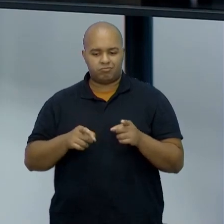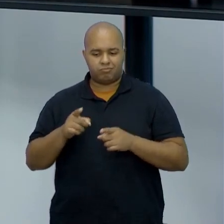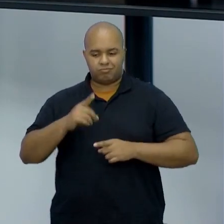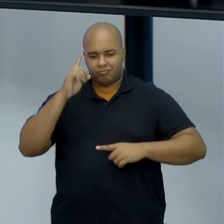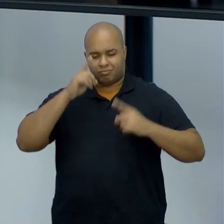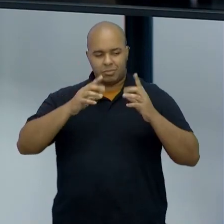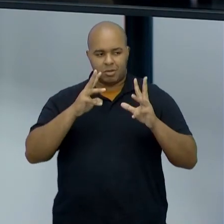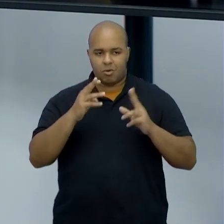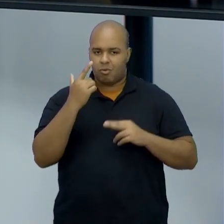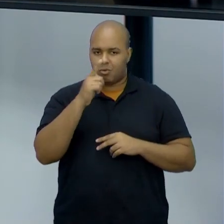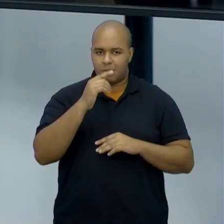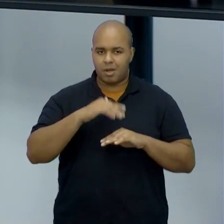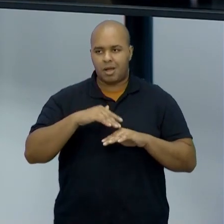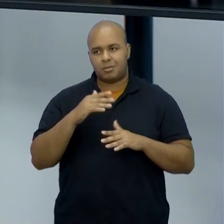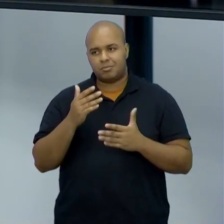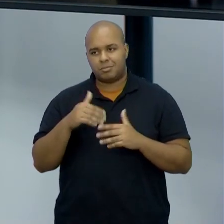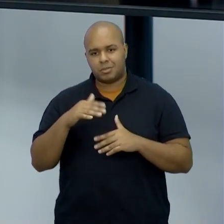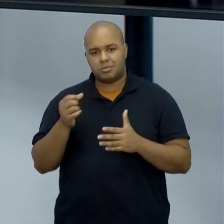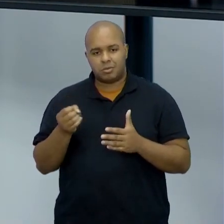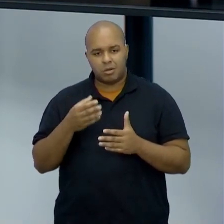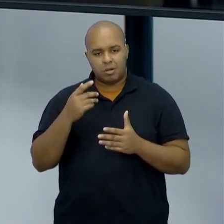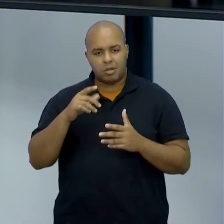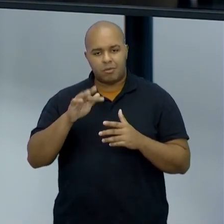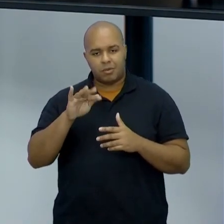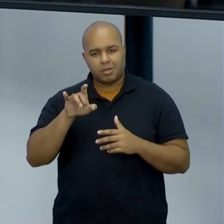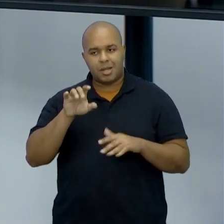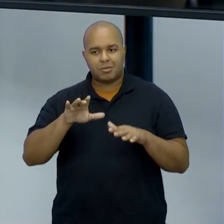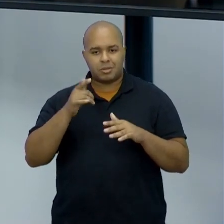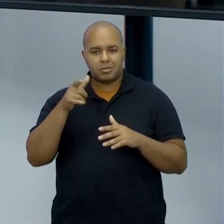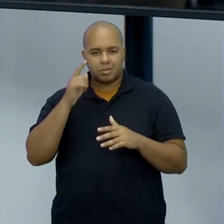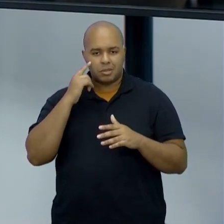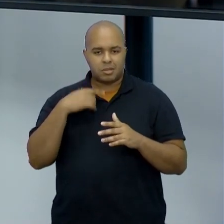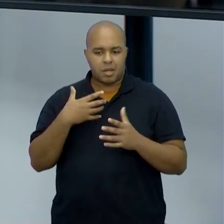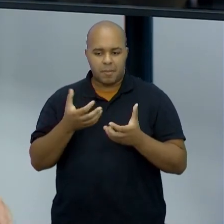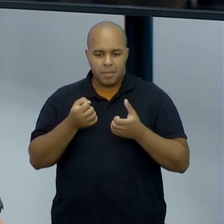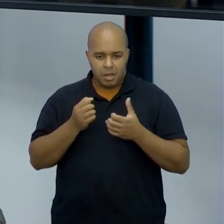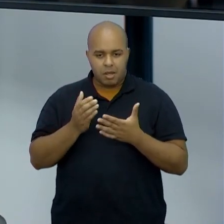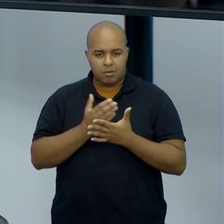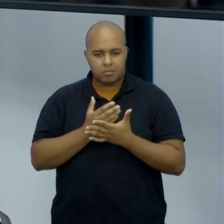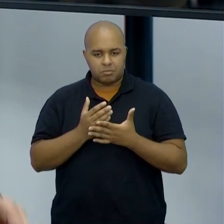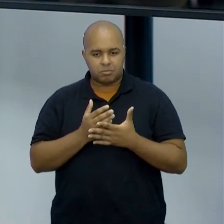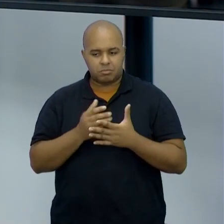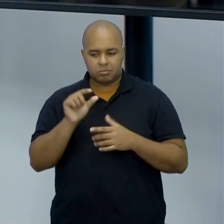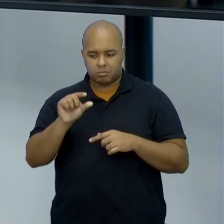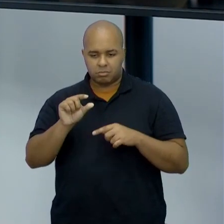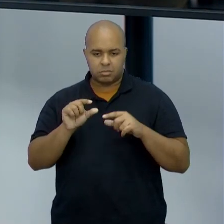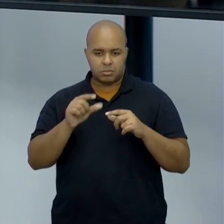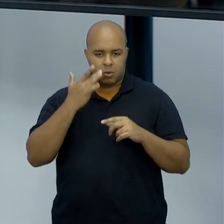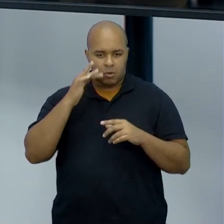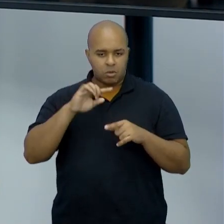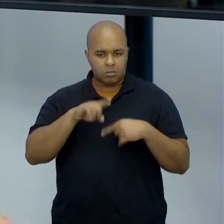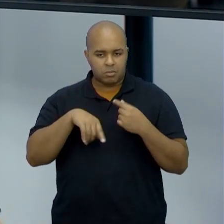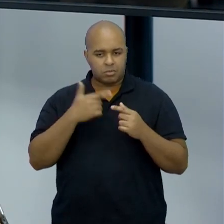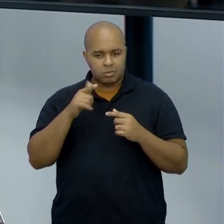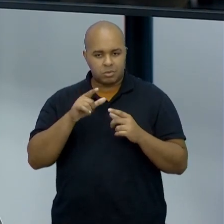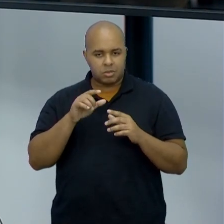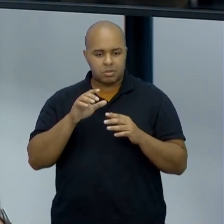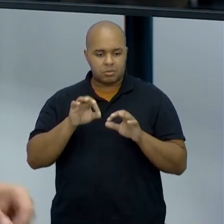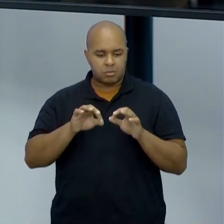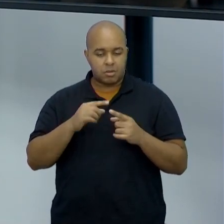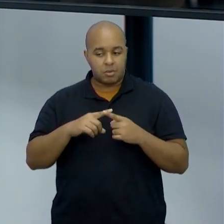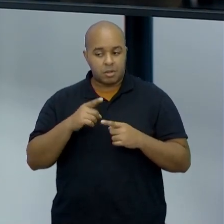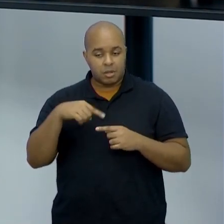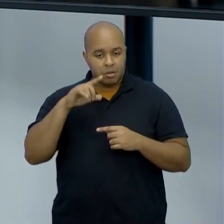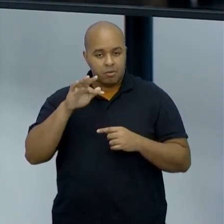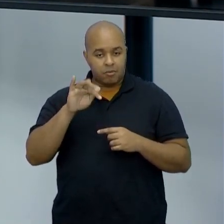dominadores quanto outros mais recentes. Então, no caso dos fenícios, você ainda acaba adquirindo uma peça de ouro depois de cumprir os requisitos. Por quê?